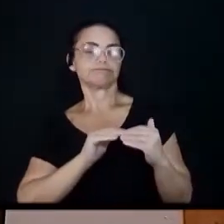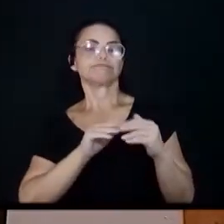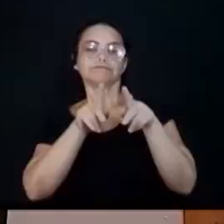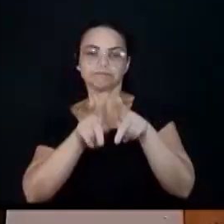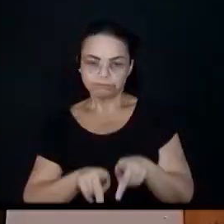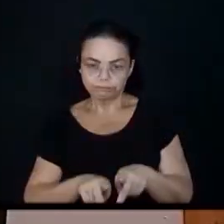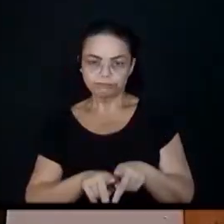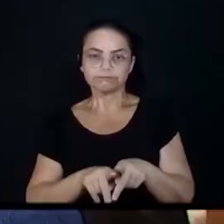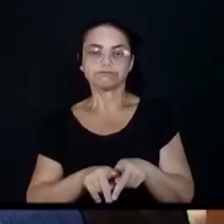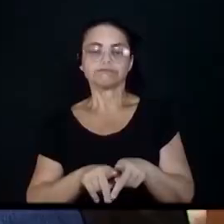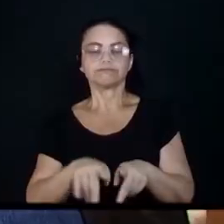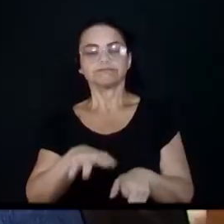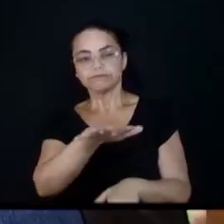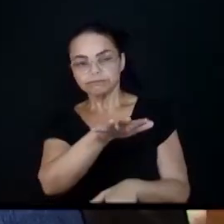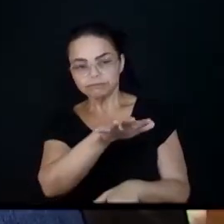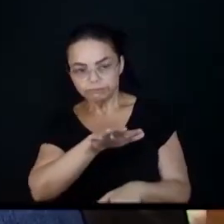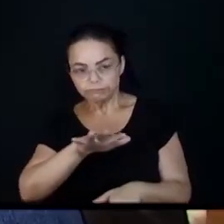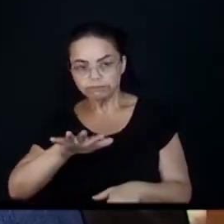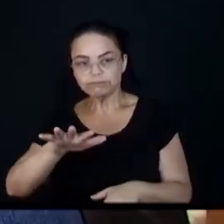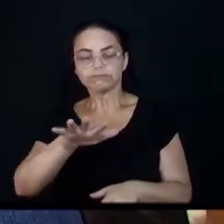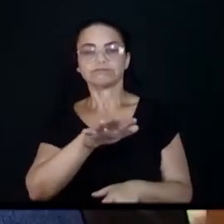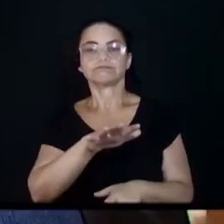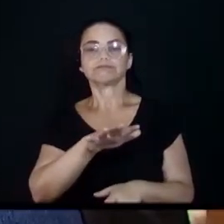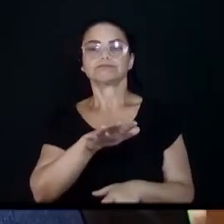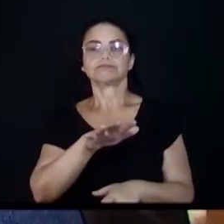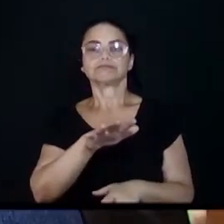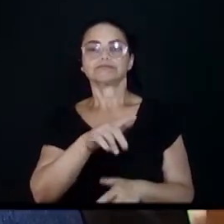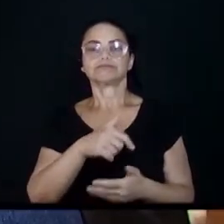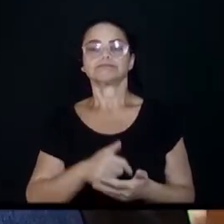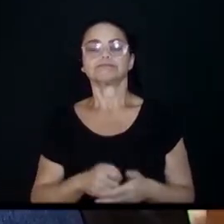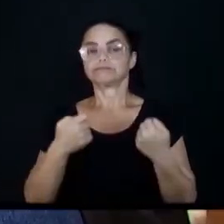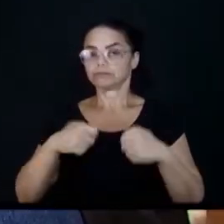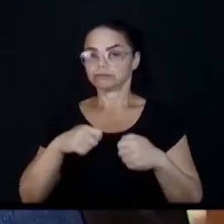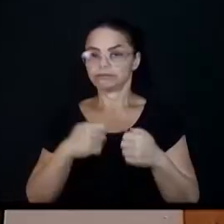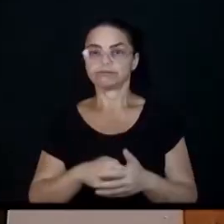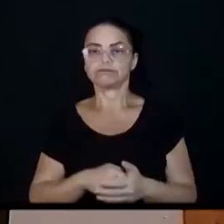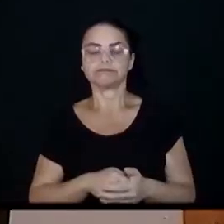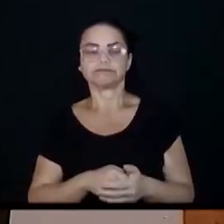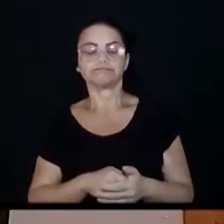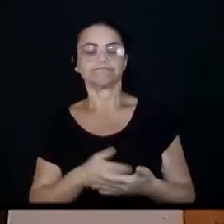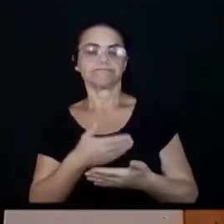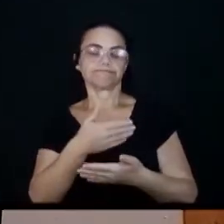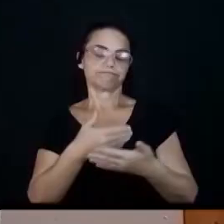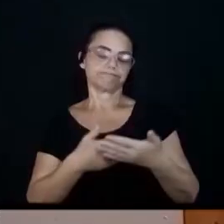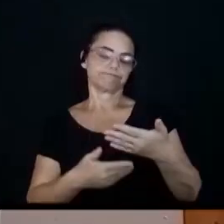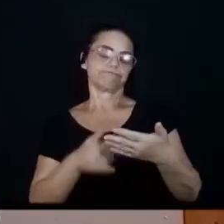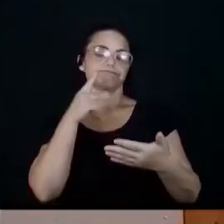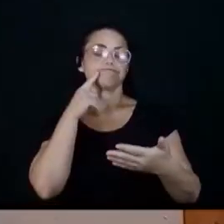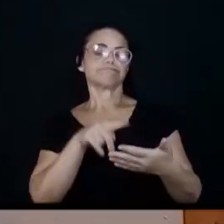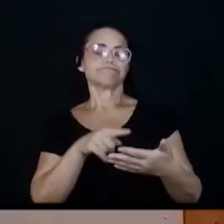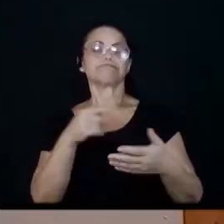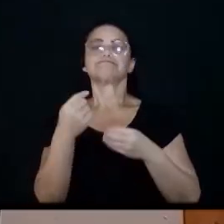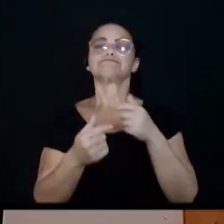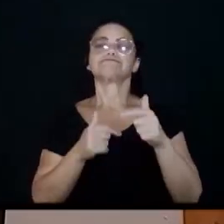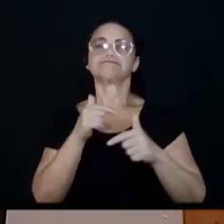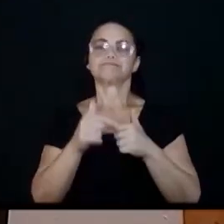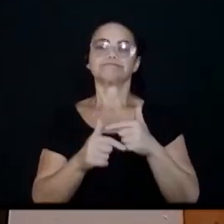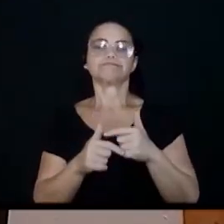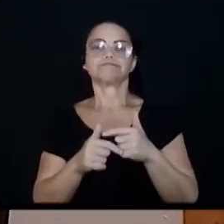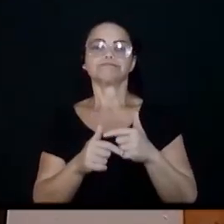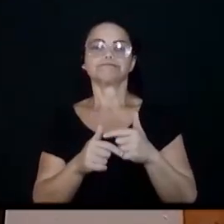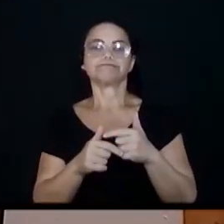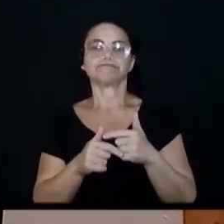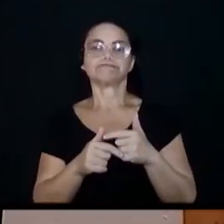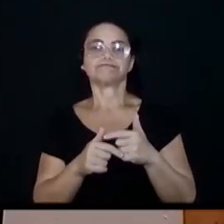território. Então, a partir dessas necessidades é elaborado um plano de trabalho e ele precisa ser executado e monitorado. Então, a gente